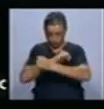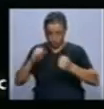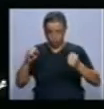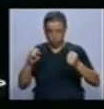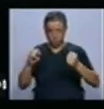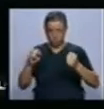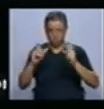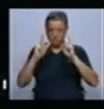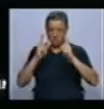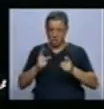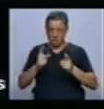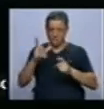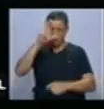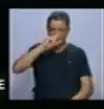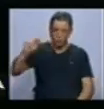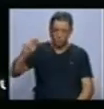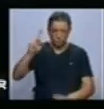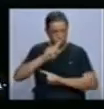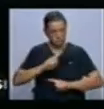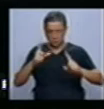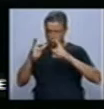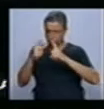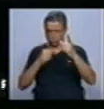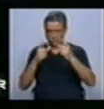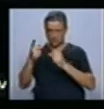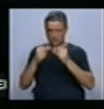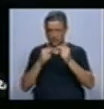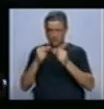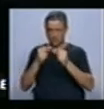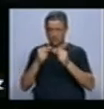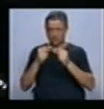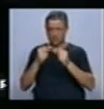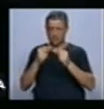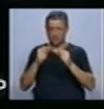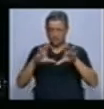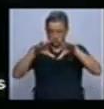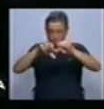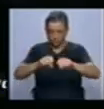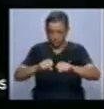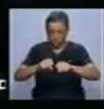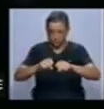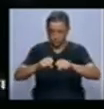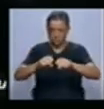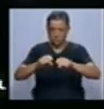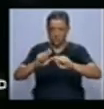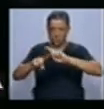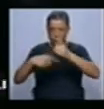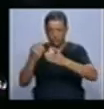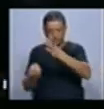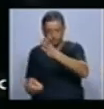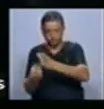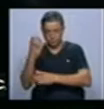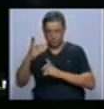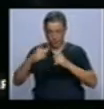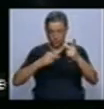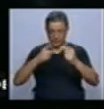fugiram muito para longe desta estrela. Muitos deles até foram agarrados pelo que deu origem depois a esta estrela, uma estrela